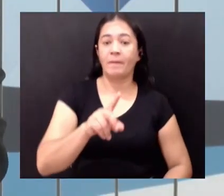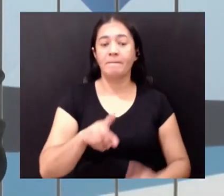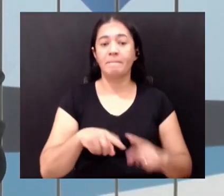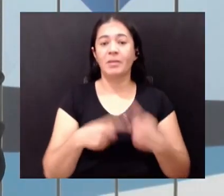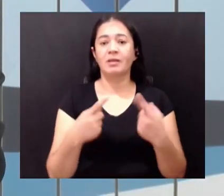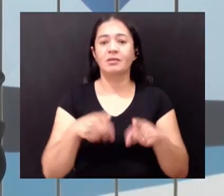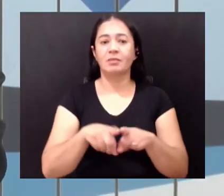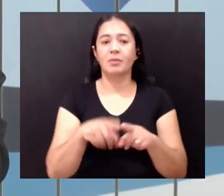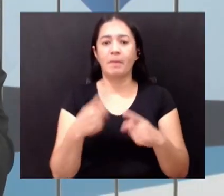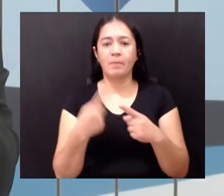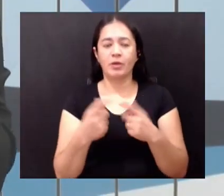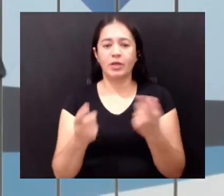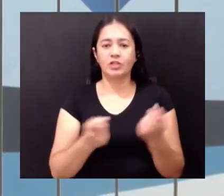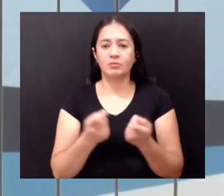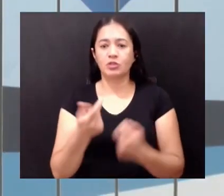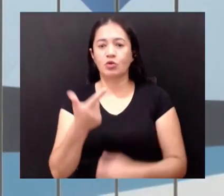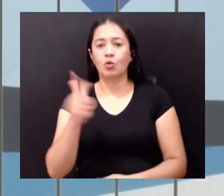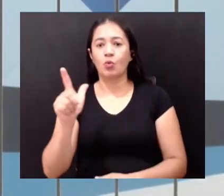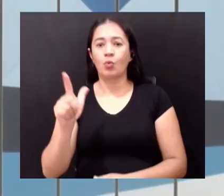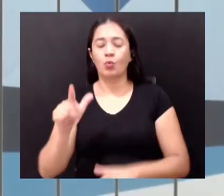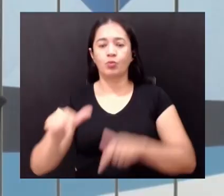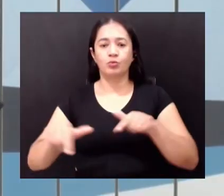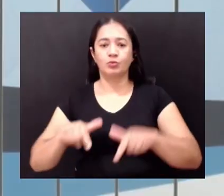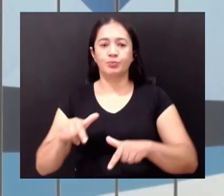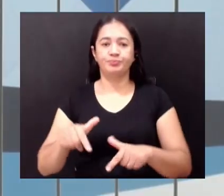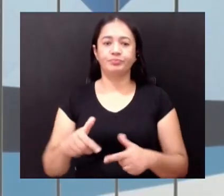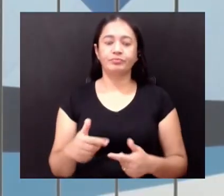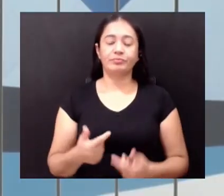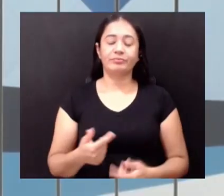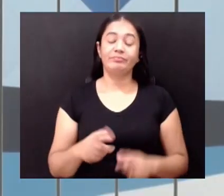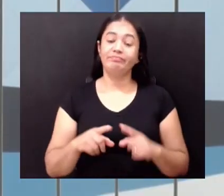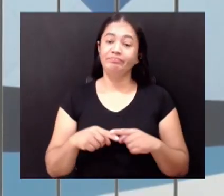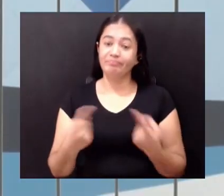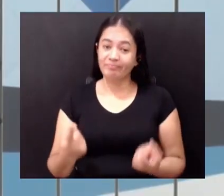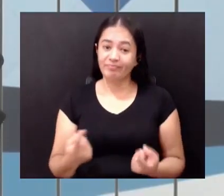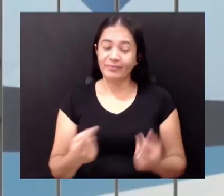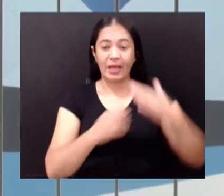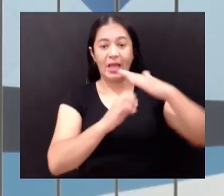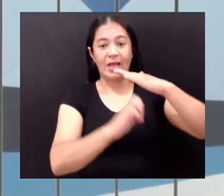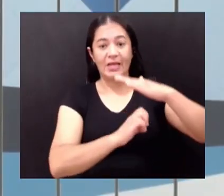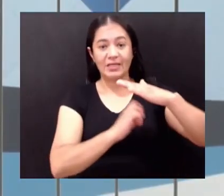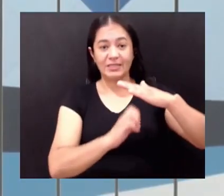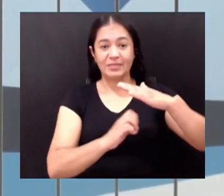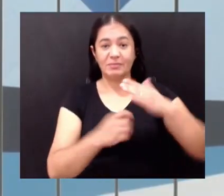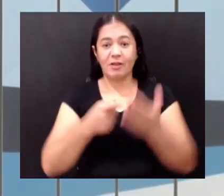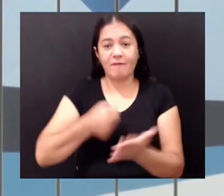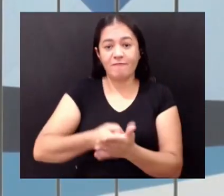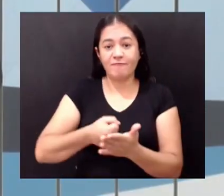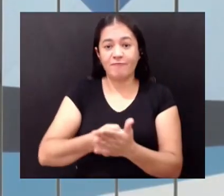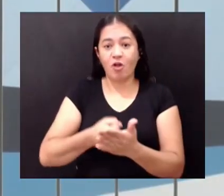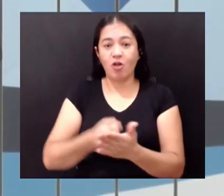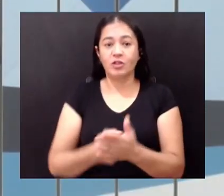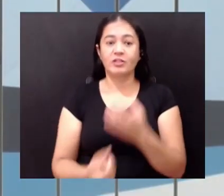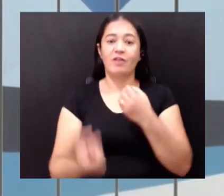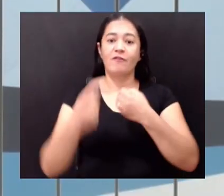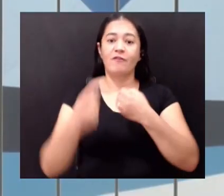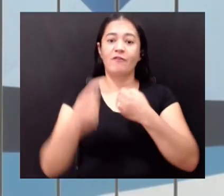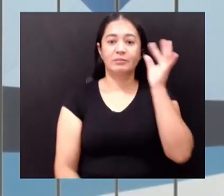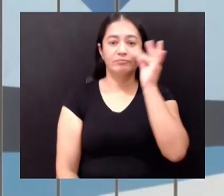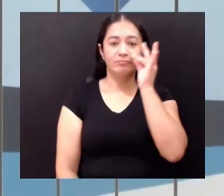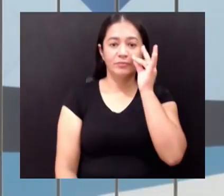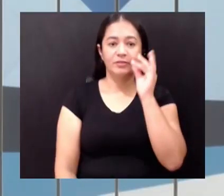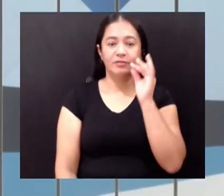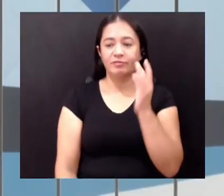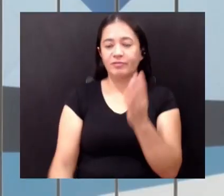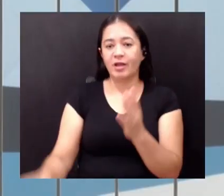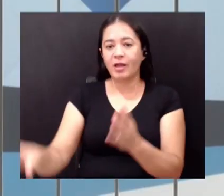outras funções da vida. Por outro lado, as empresas que forçam essa volta para o presencial vão atrair especialmente pessoas que têm um perfil mais